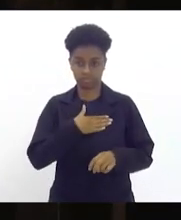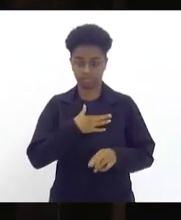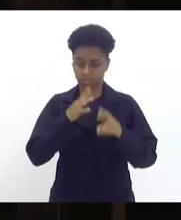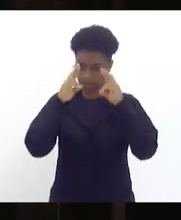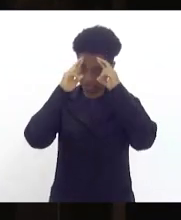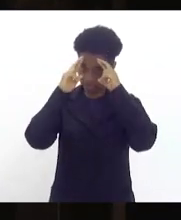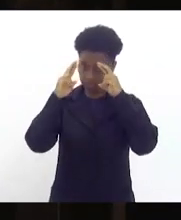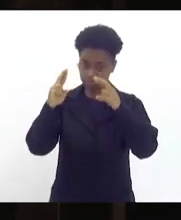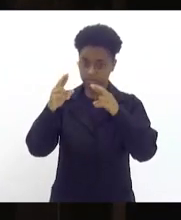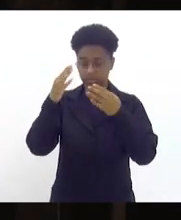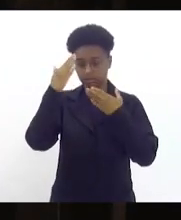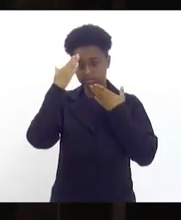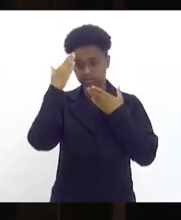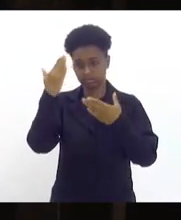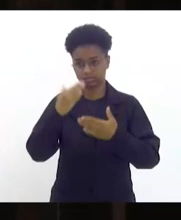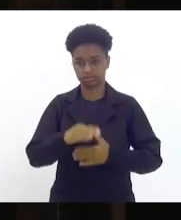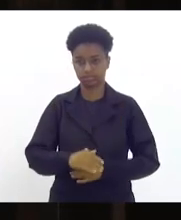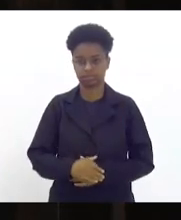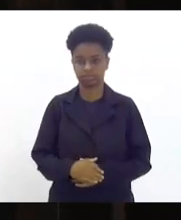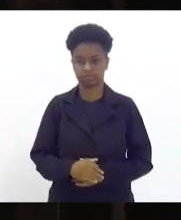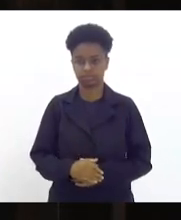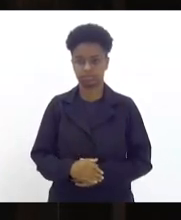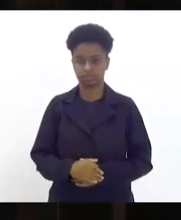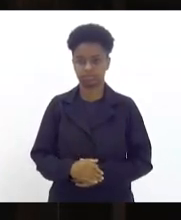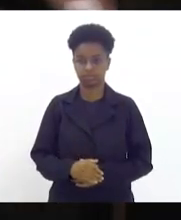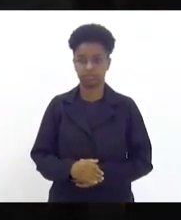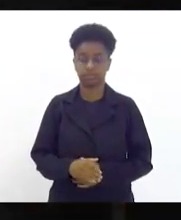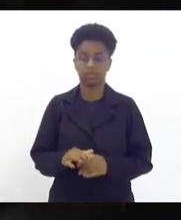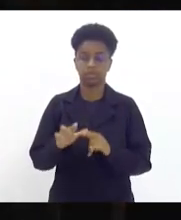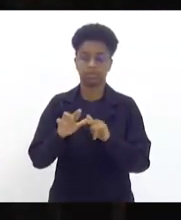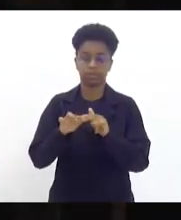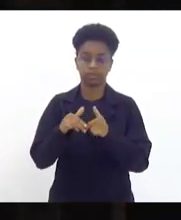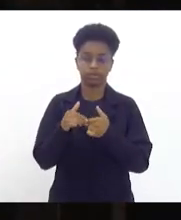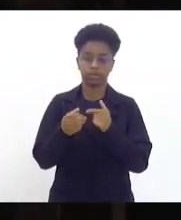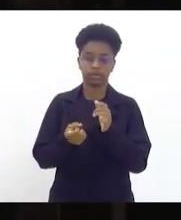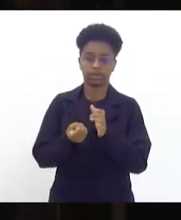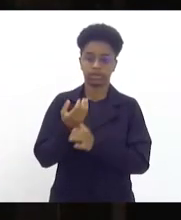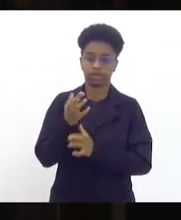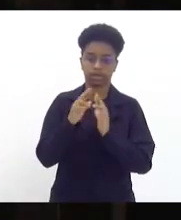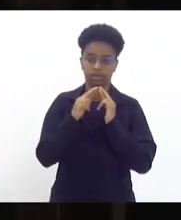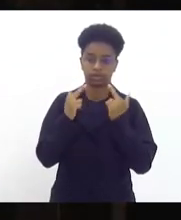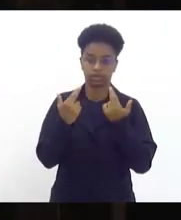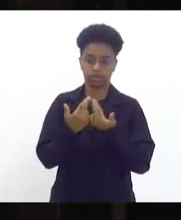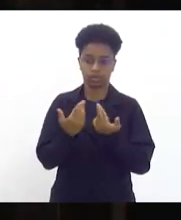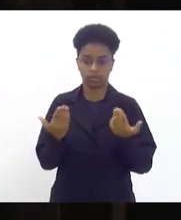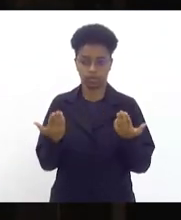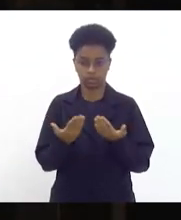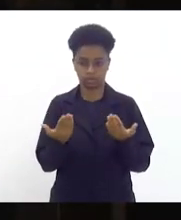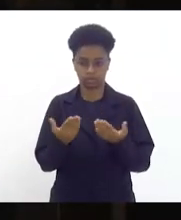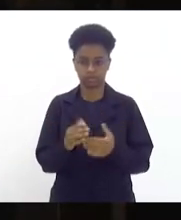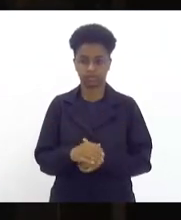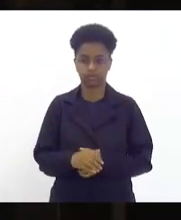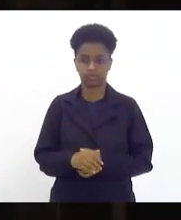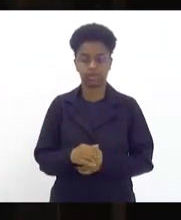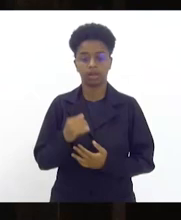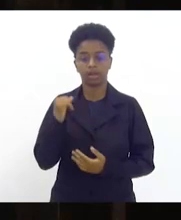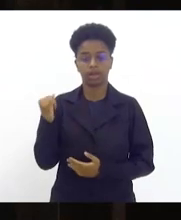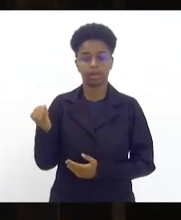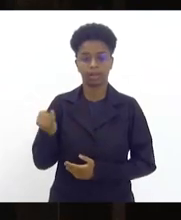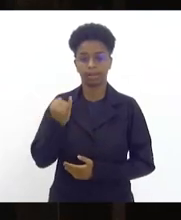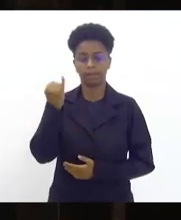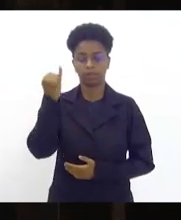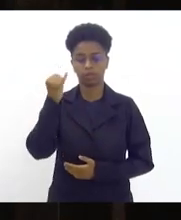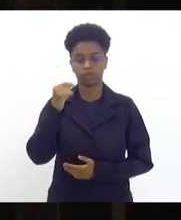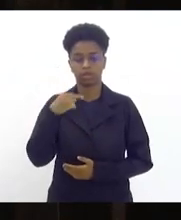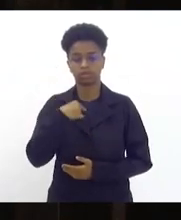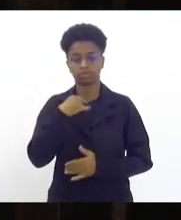respeitos de agradecimentos por ela promoção dessa dessa reunião é muito importante que eu possa aqui